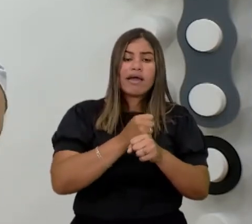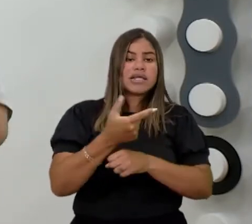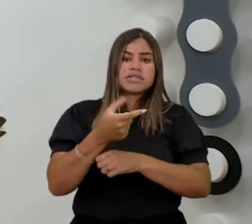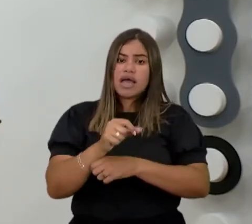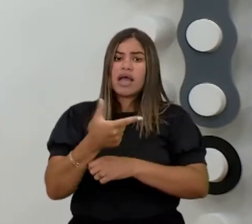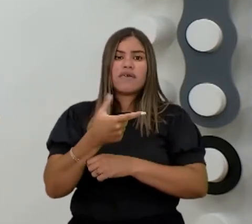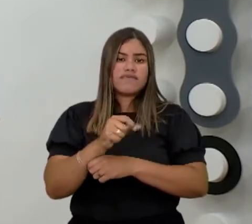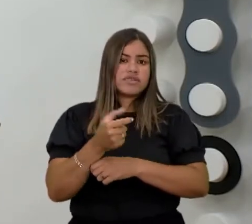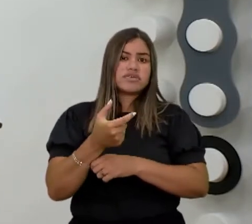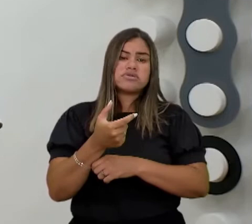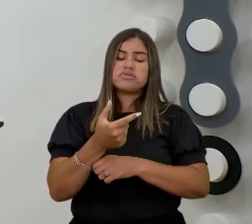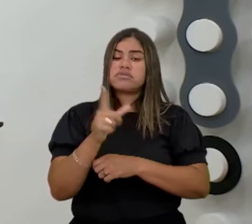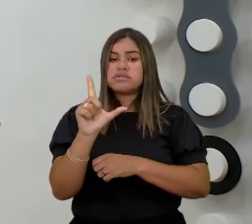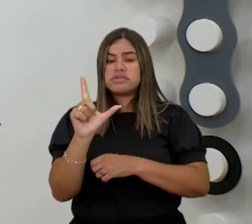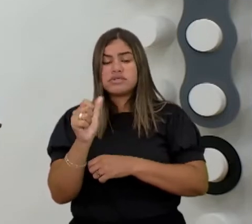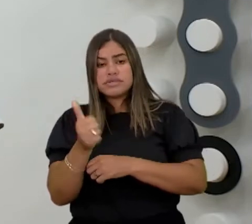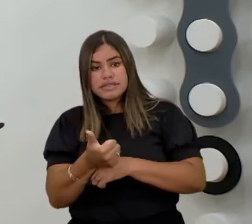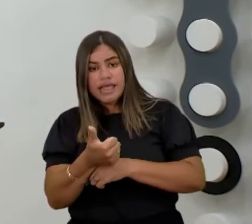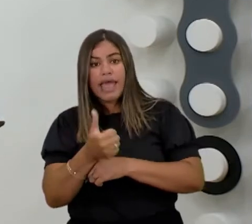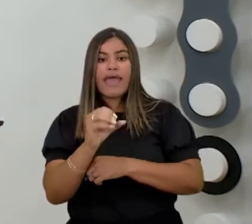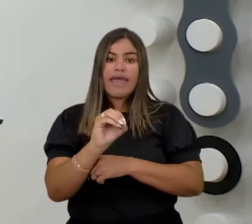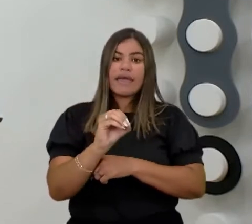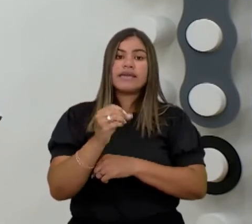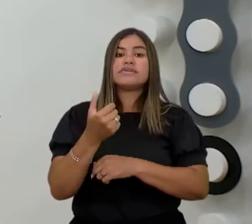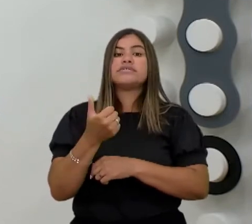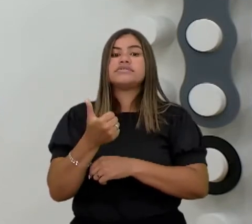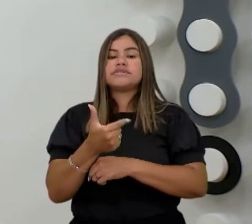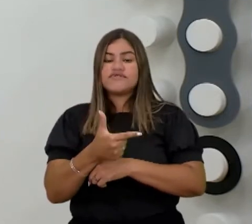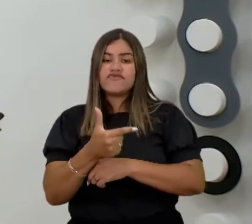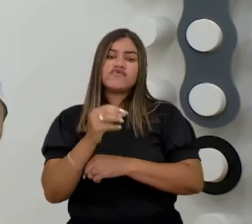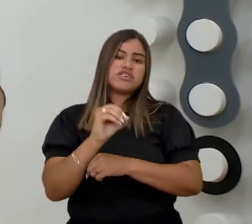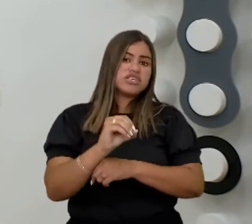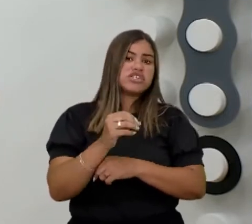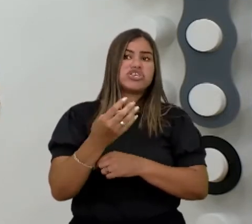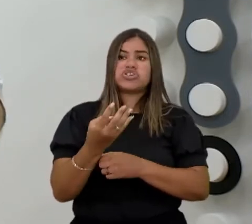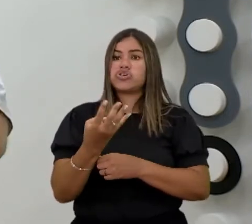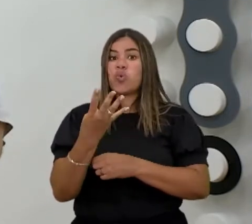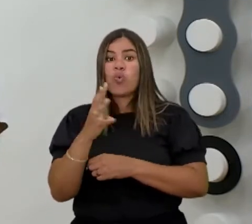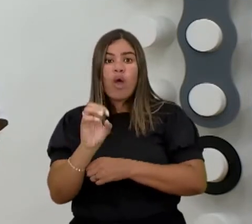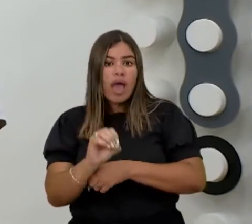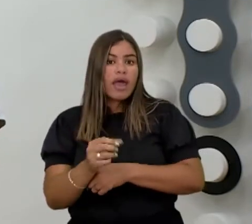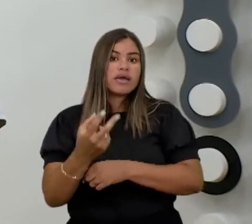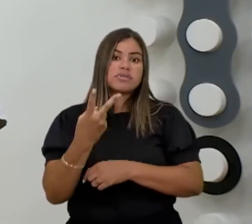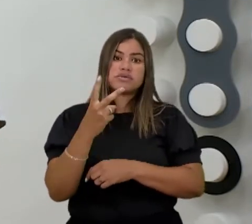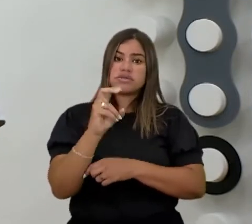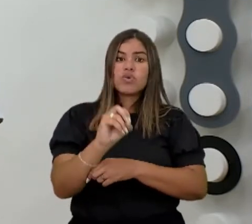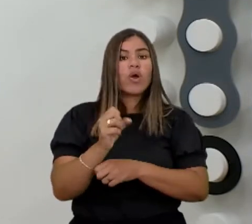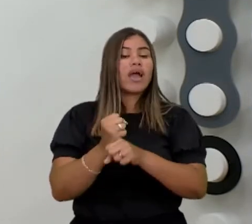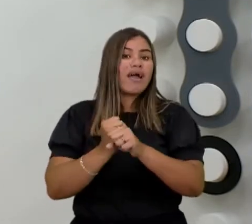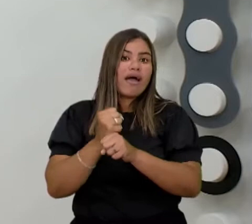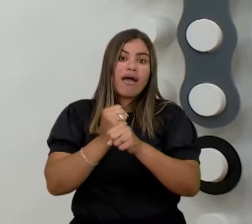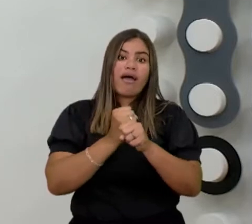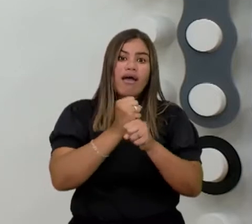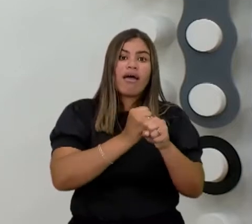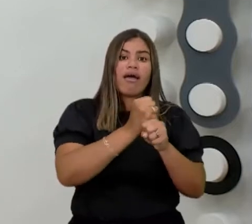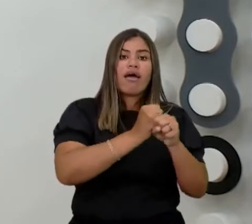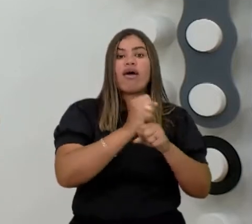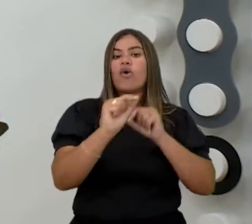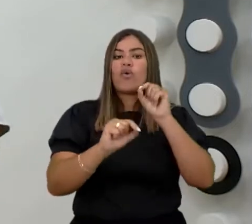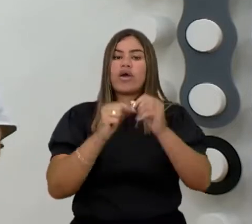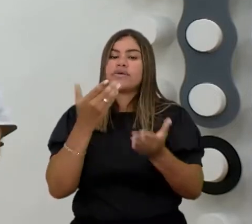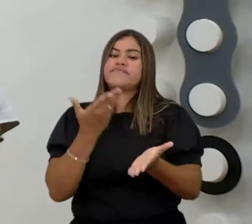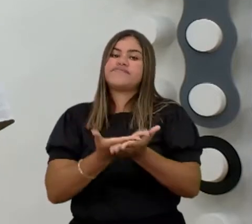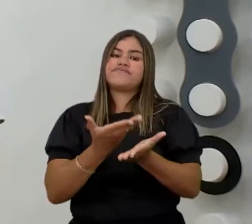estudando isso, no caso o cientista, 30, 40, 50 anos da sua vida, estudando aí um elemento do universo, um elemento